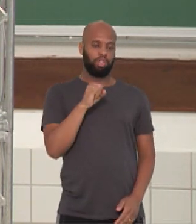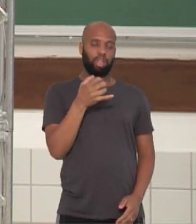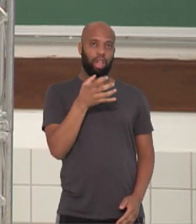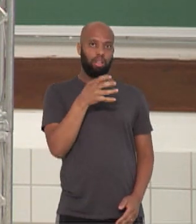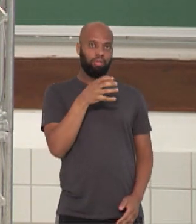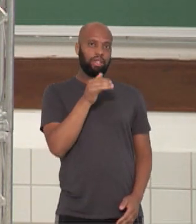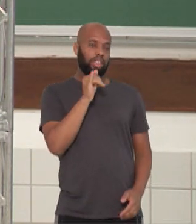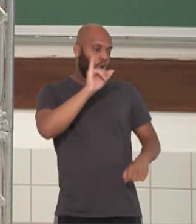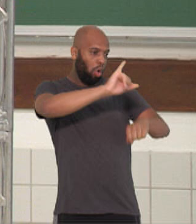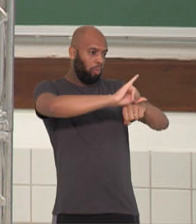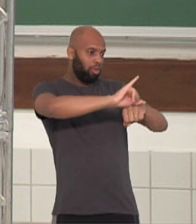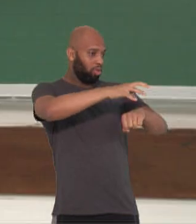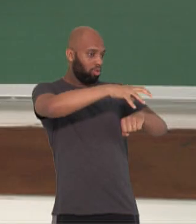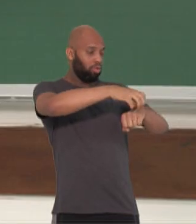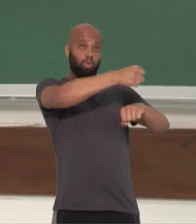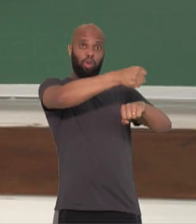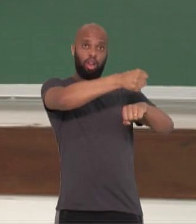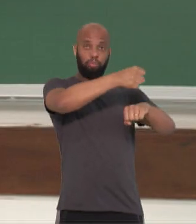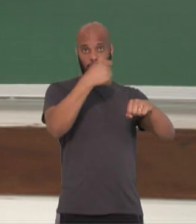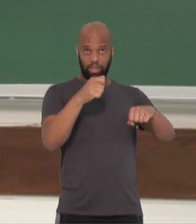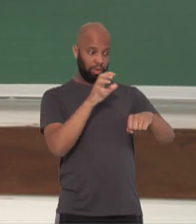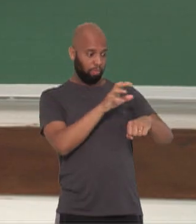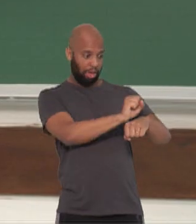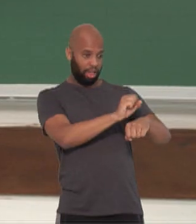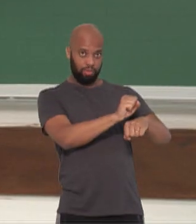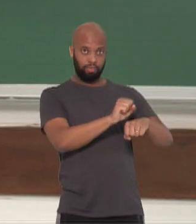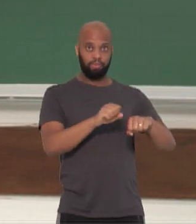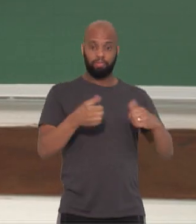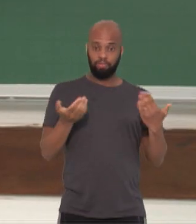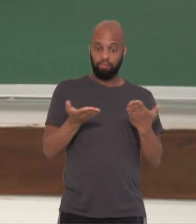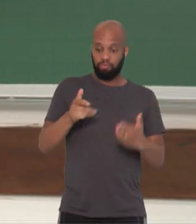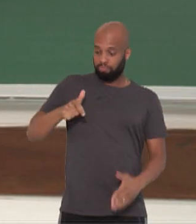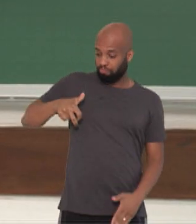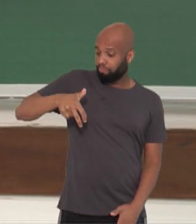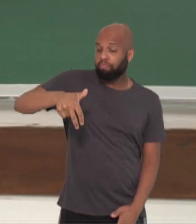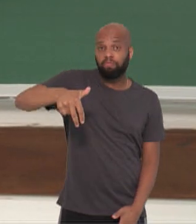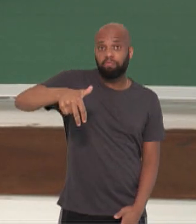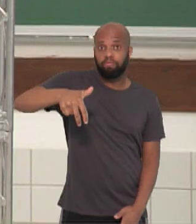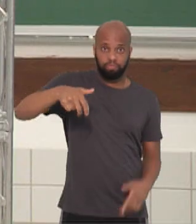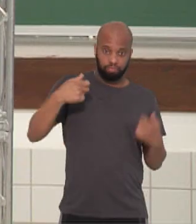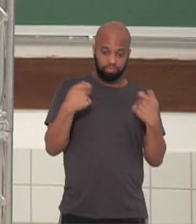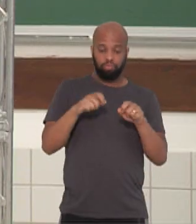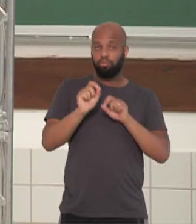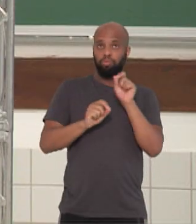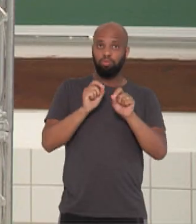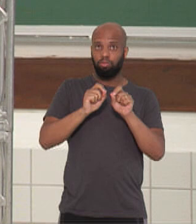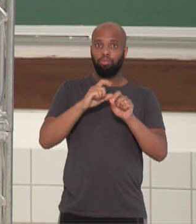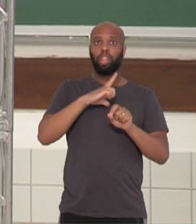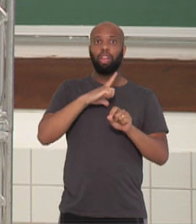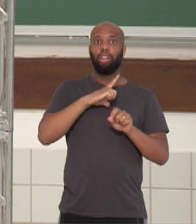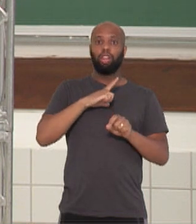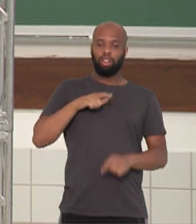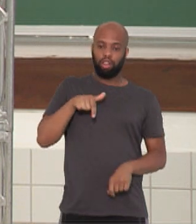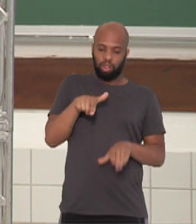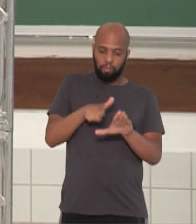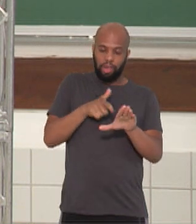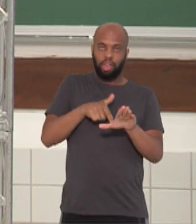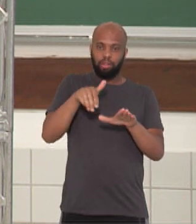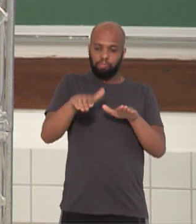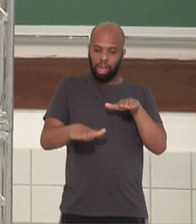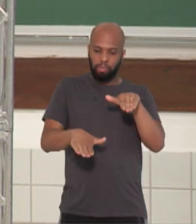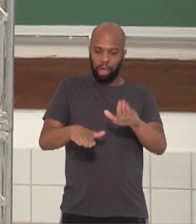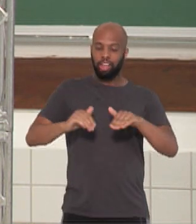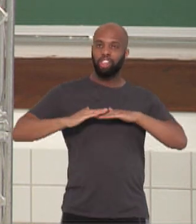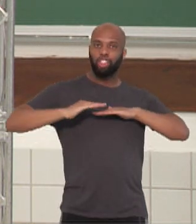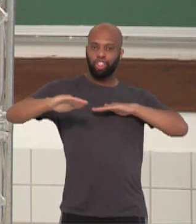que tocar no objeto, é uma interação com contato. Para a gente caminhar, a gente acaba colocando o pé em contato com o